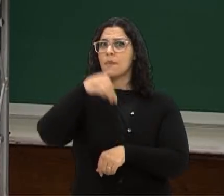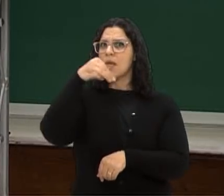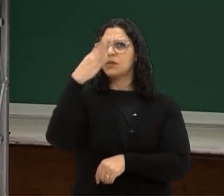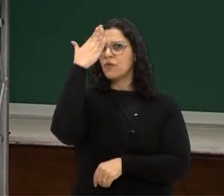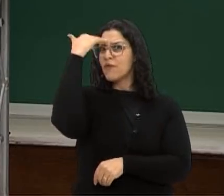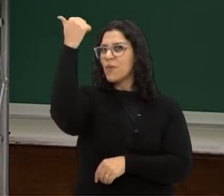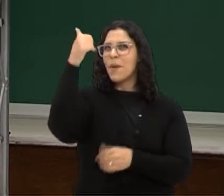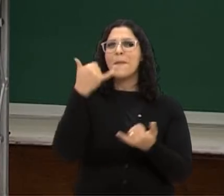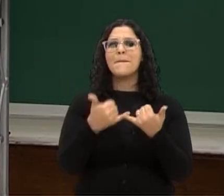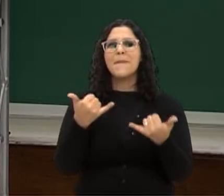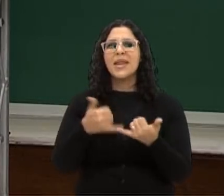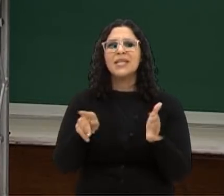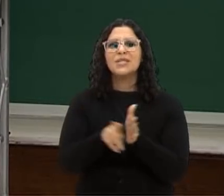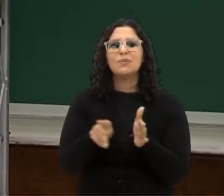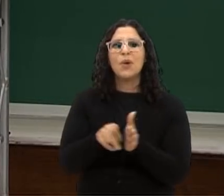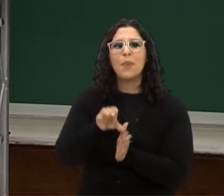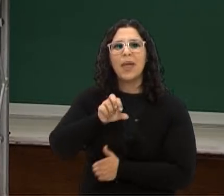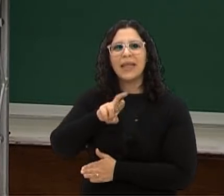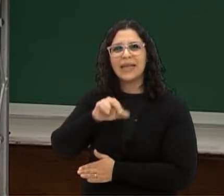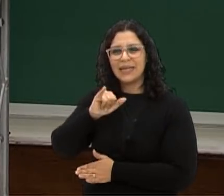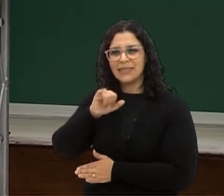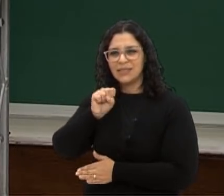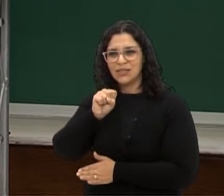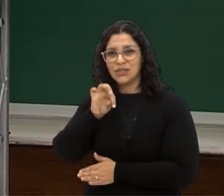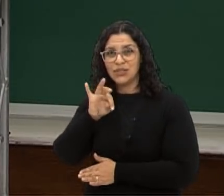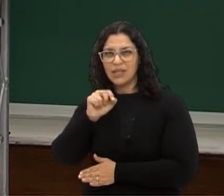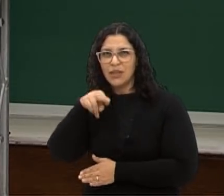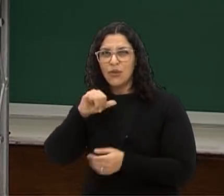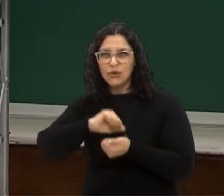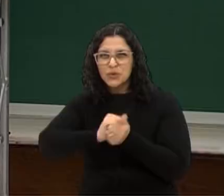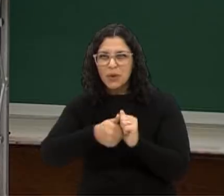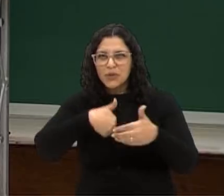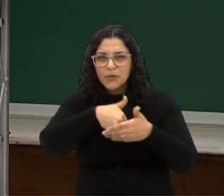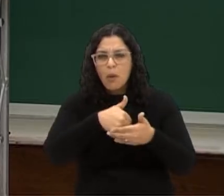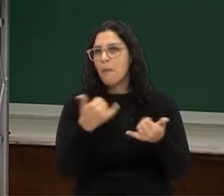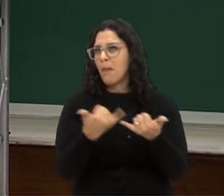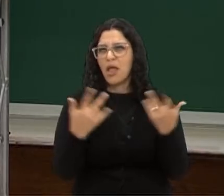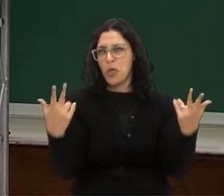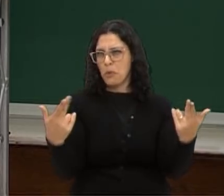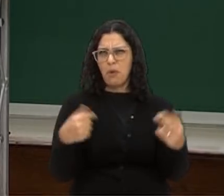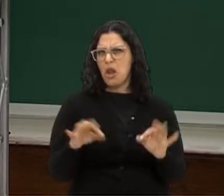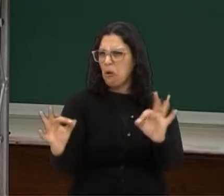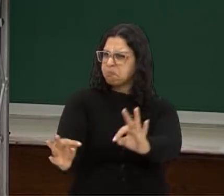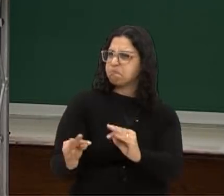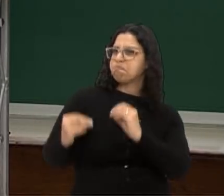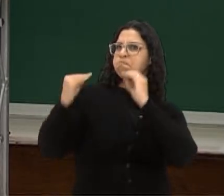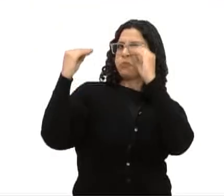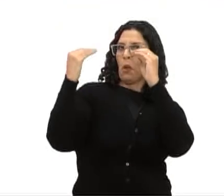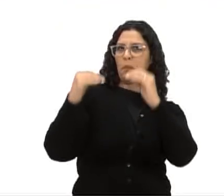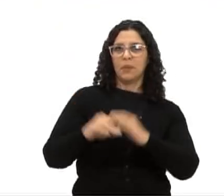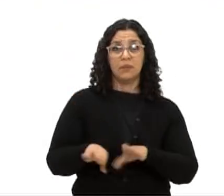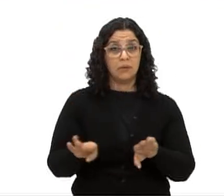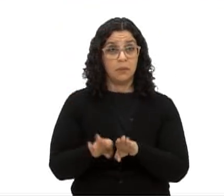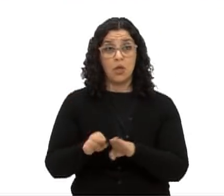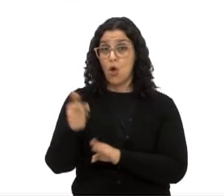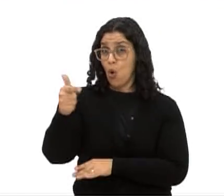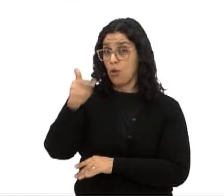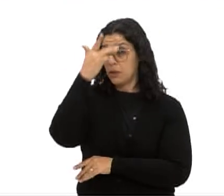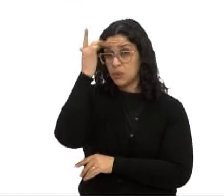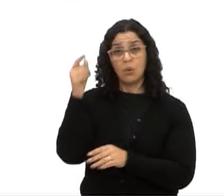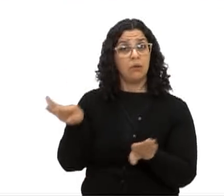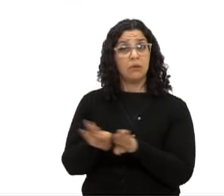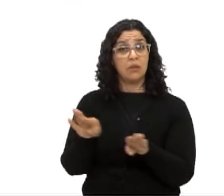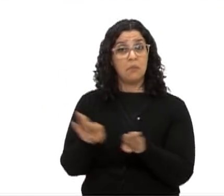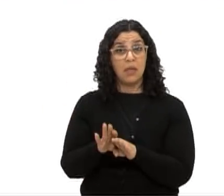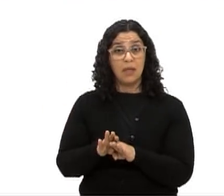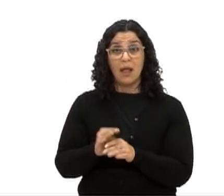Cristiano Ronaldo do xadrez. Ele é o top, o primeiro é ele. Nenhum outro jogador dominou o